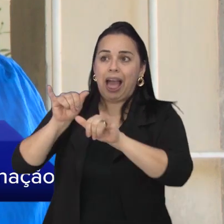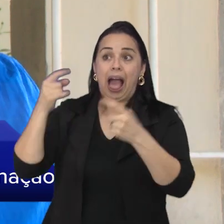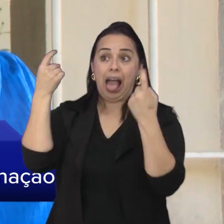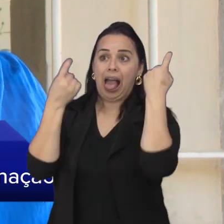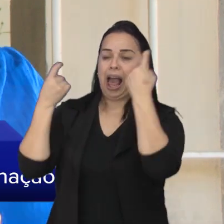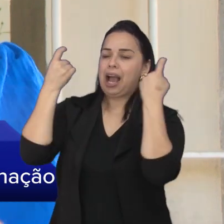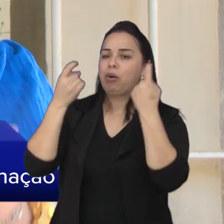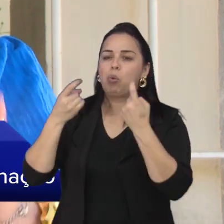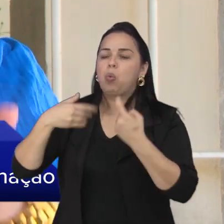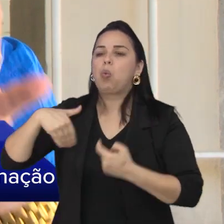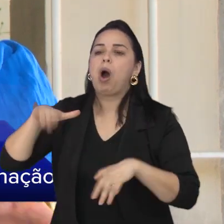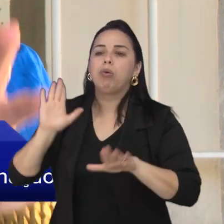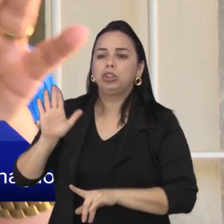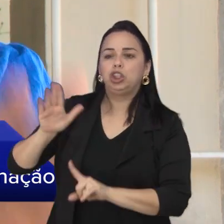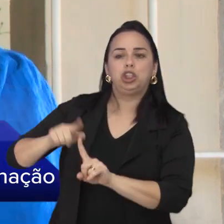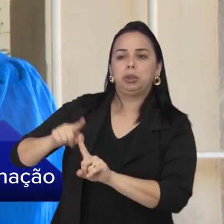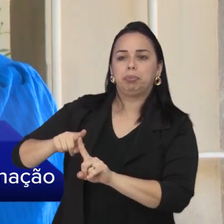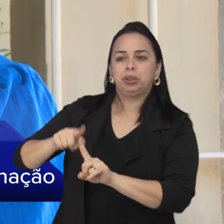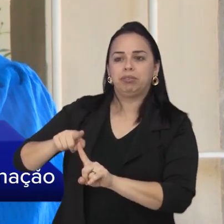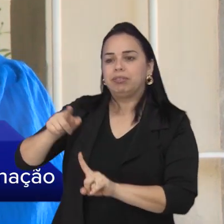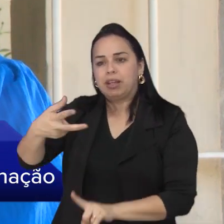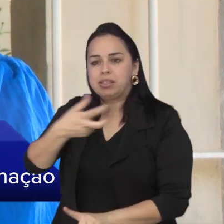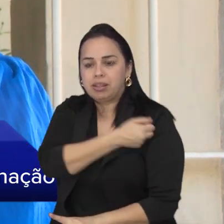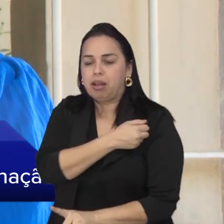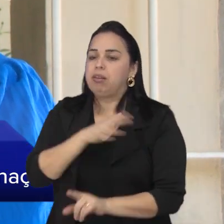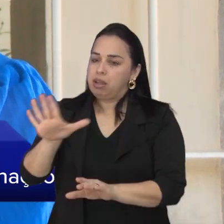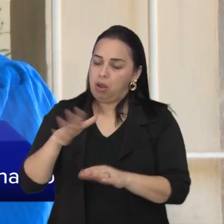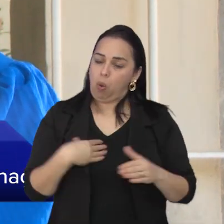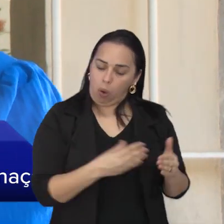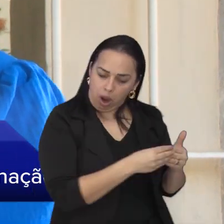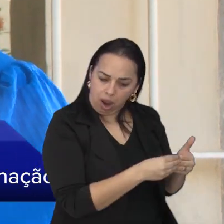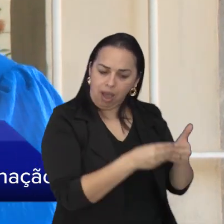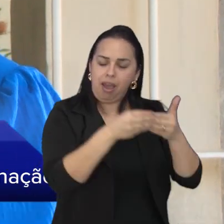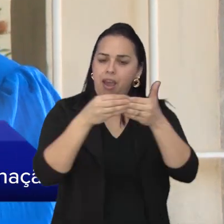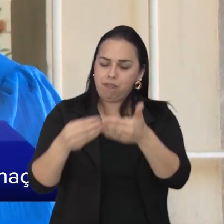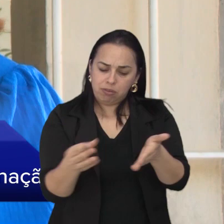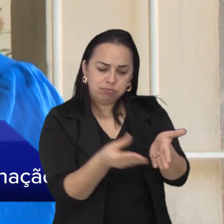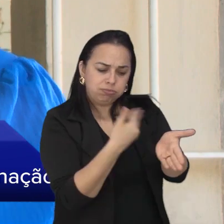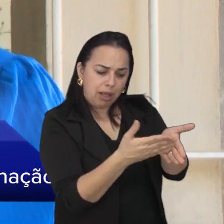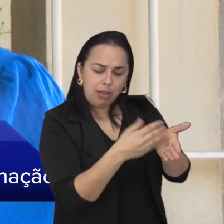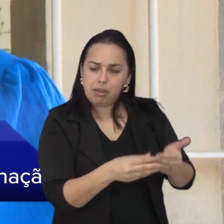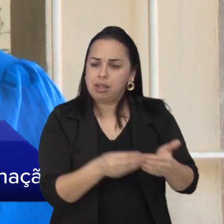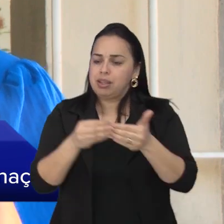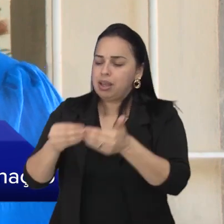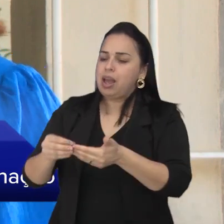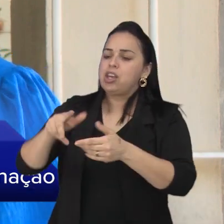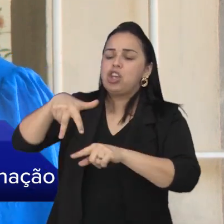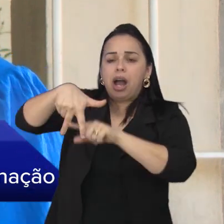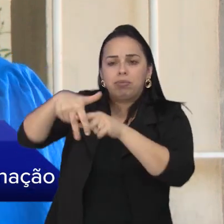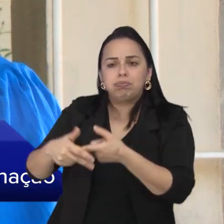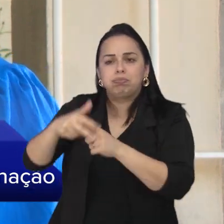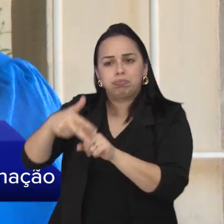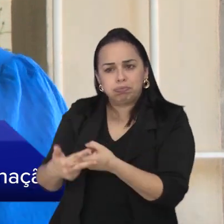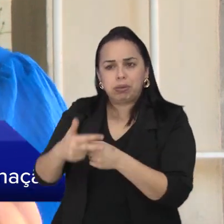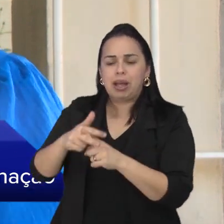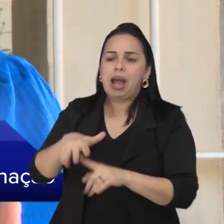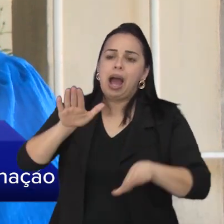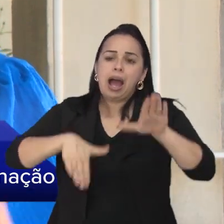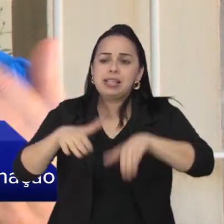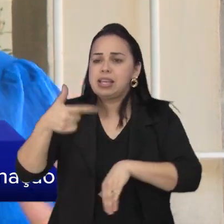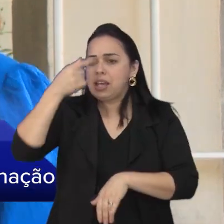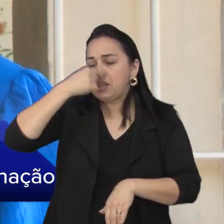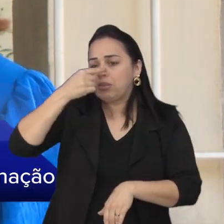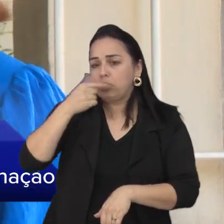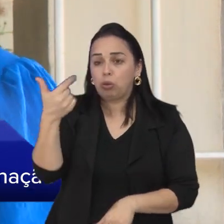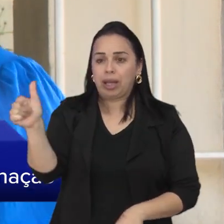de vacinação, eu não devo me preocupar só com a vacina de influenza, eu devo levar minha caderneta e atualizar outras vacinas, senão a gente pode